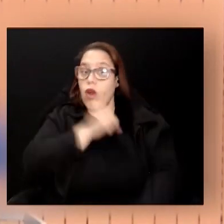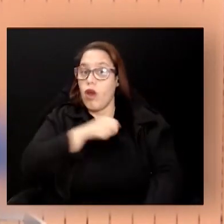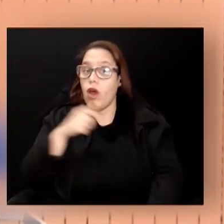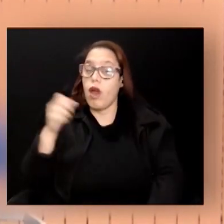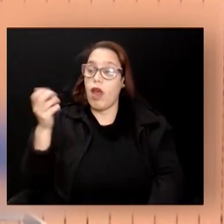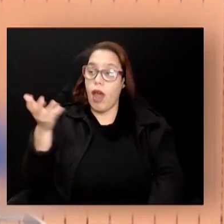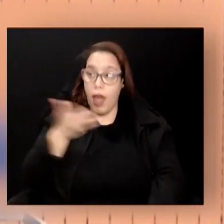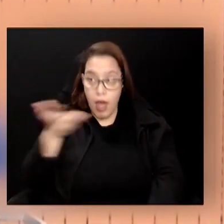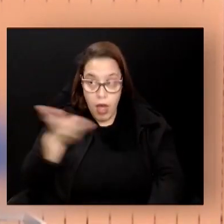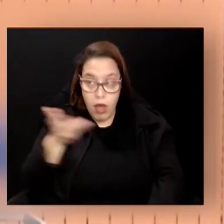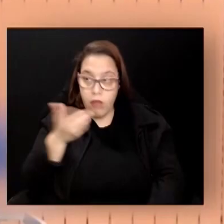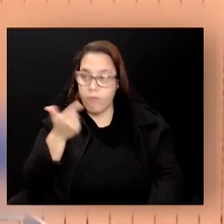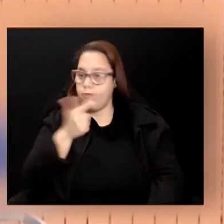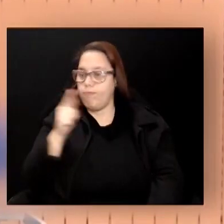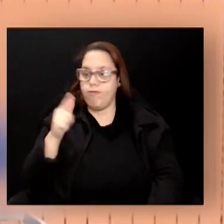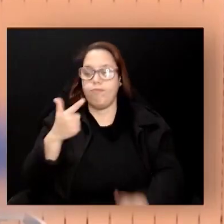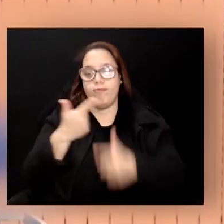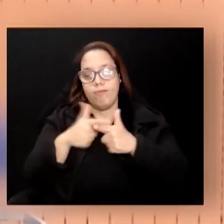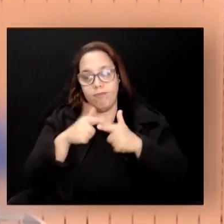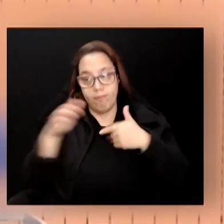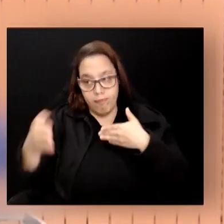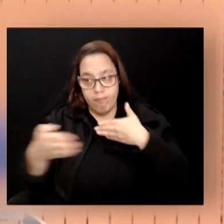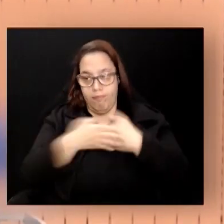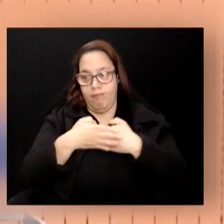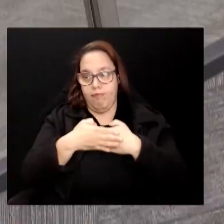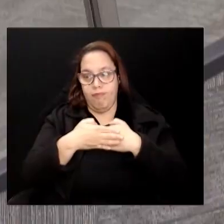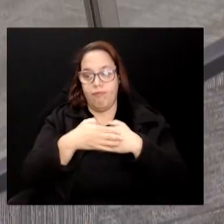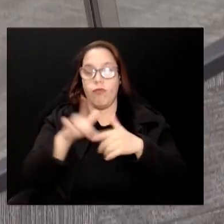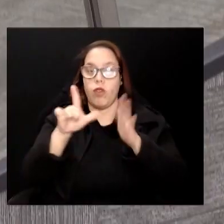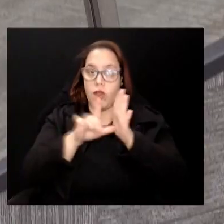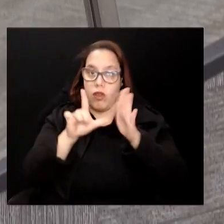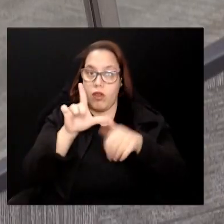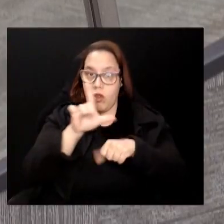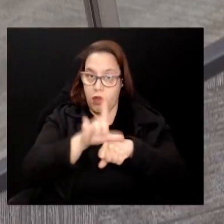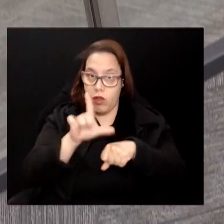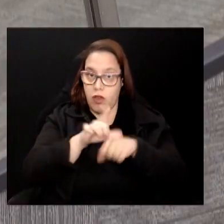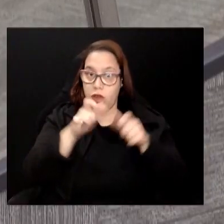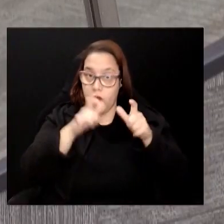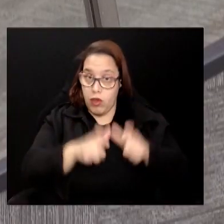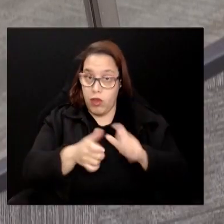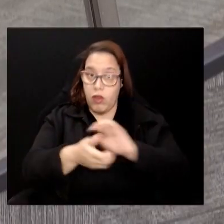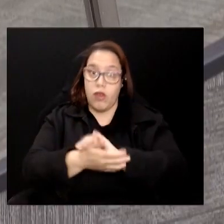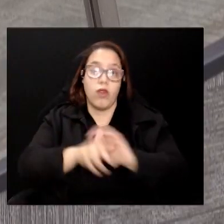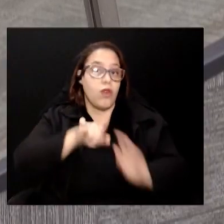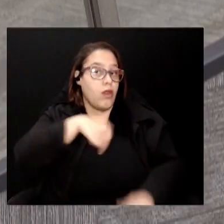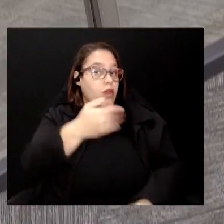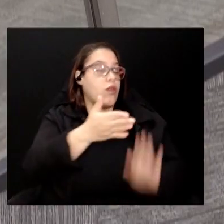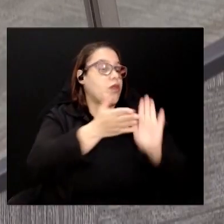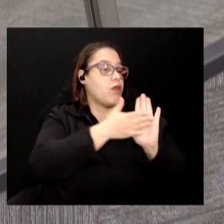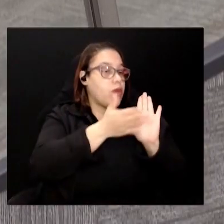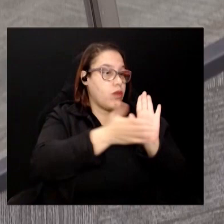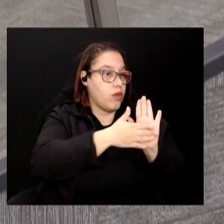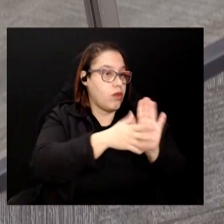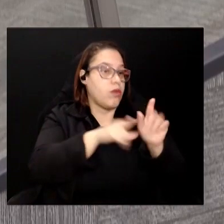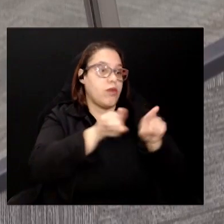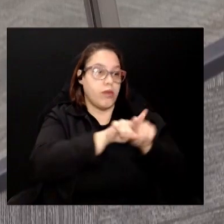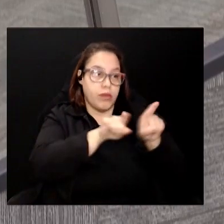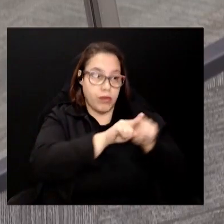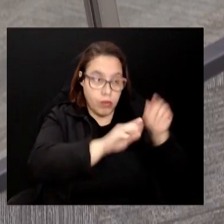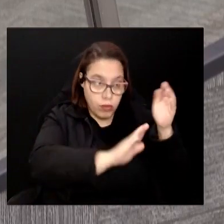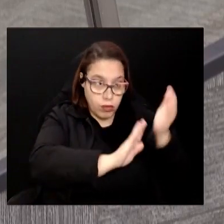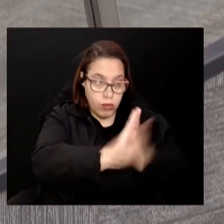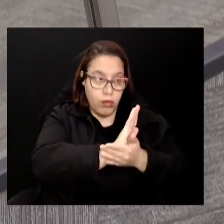haja problemas com o teu comércio, com o teu estabelecimento. Uma outra proposta também aprovada em